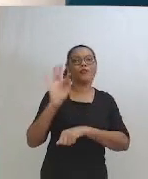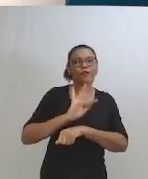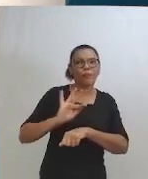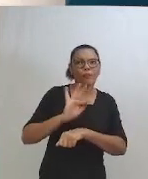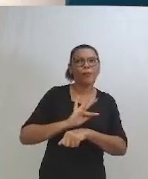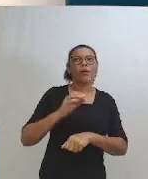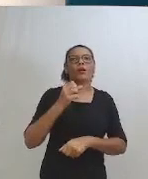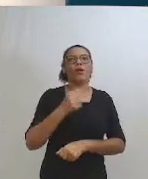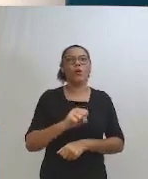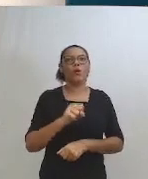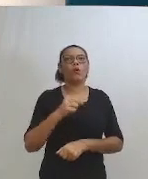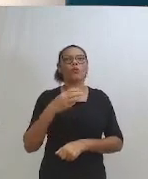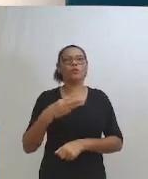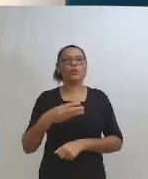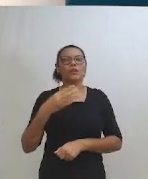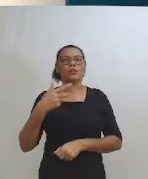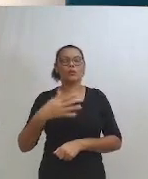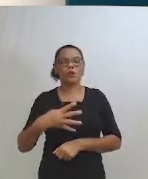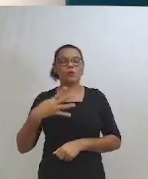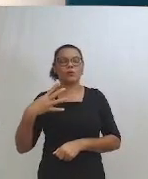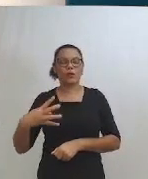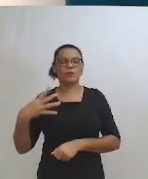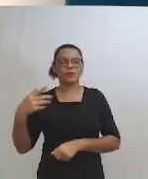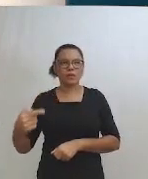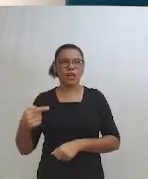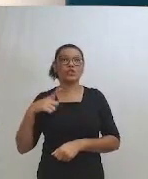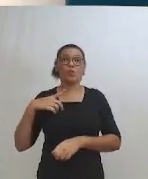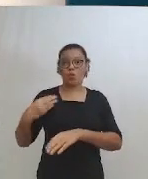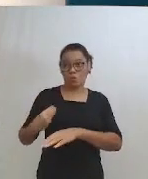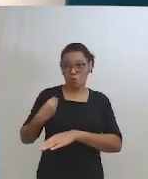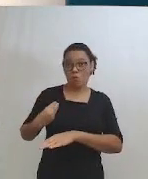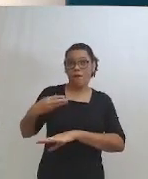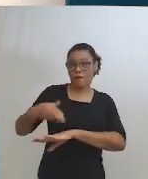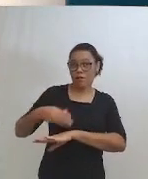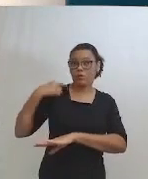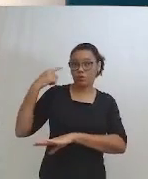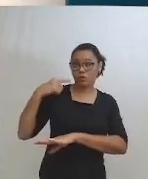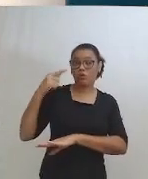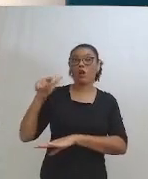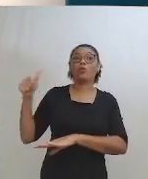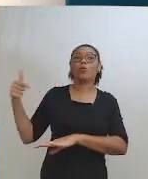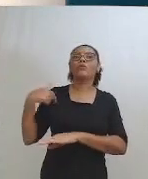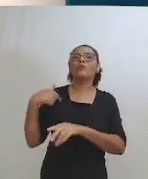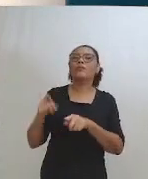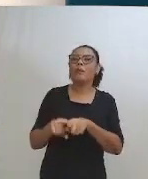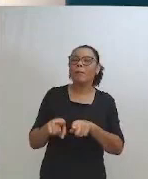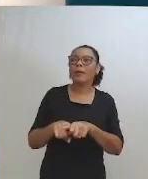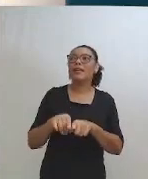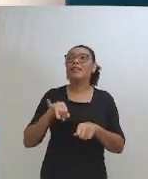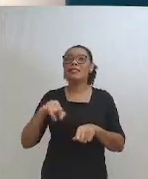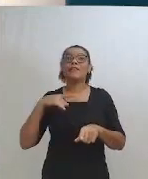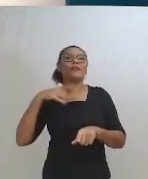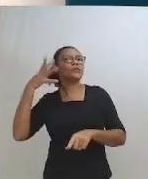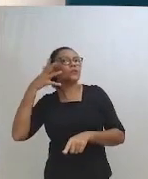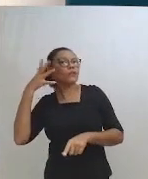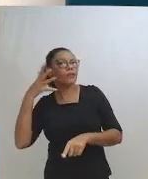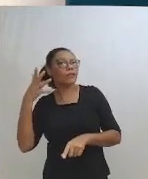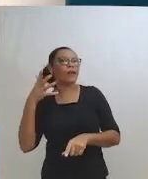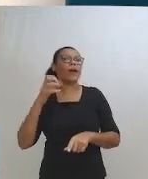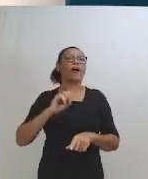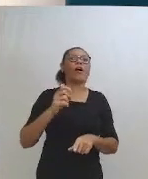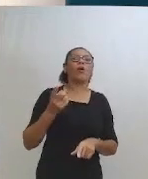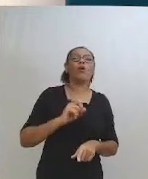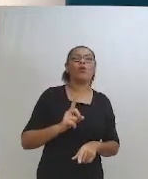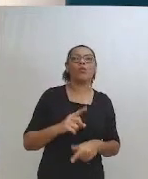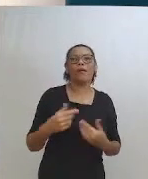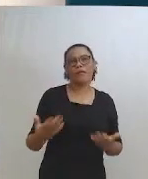83447, tá bem, com a presença do advogado na sala, para saber, ou seja, se ele vai querer sustentar ou não, e aquele procedimento. Ou seja,